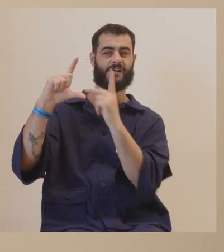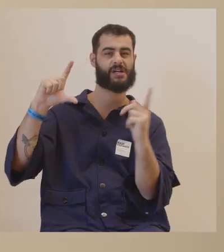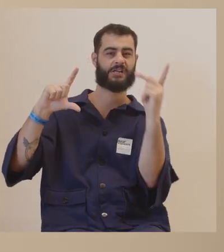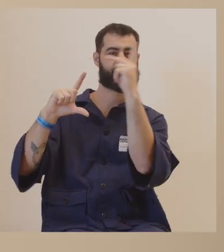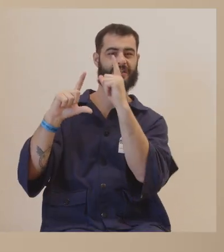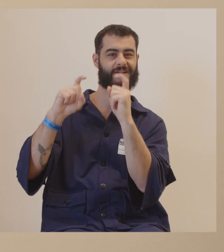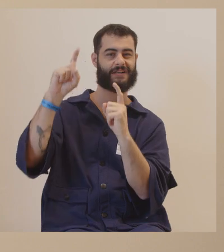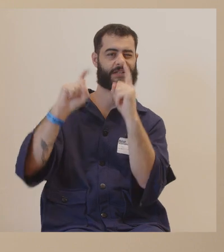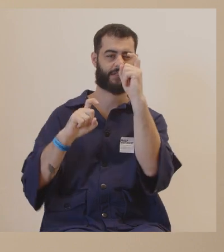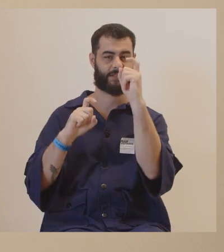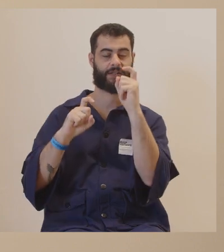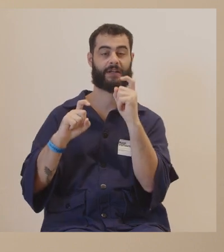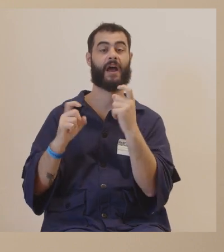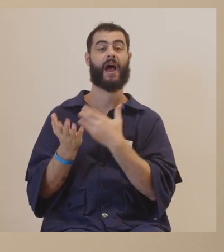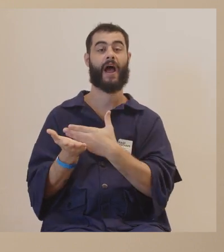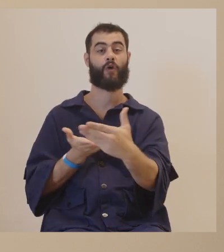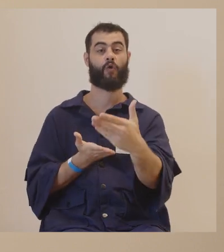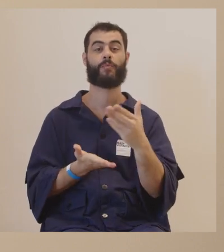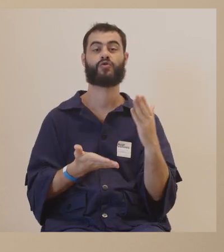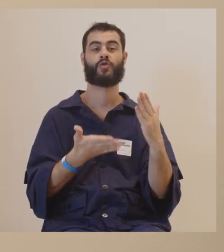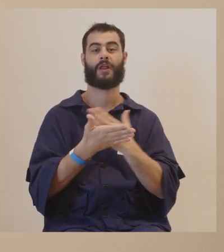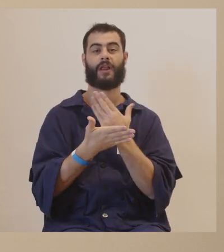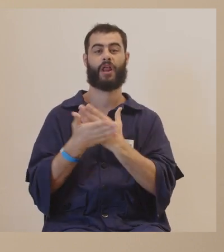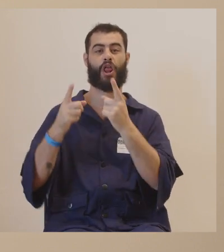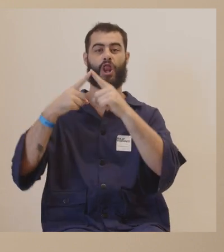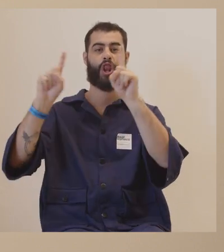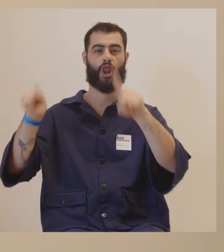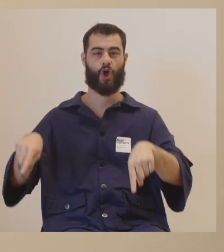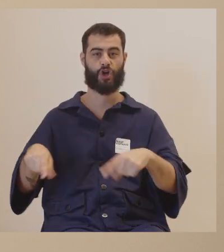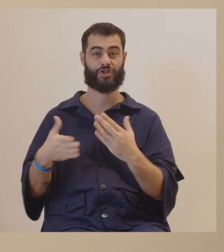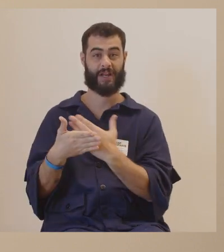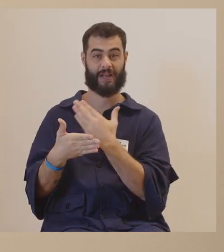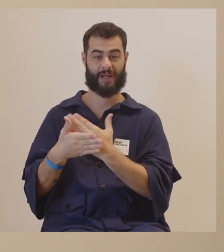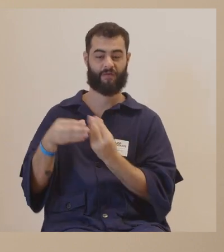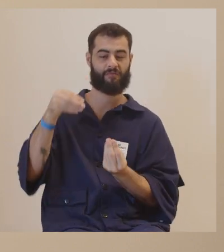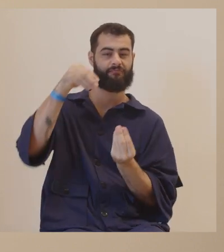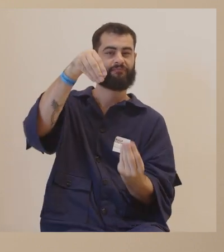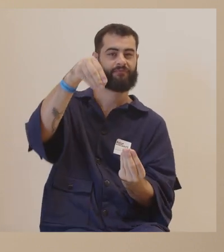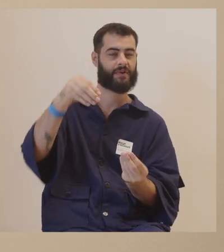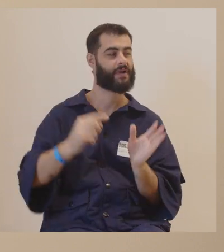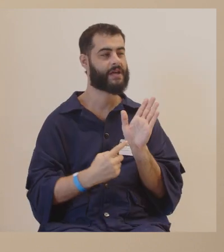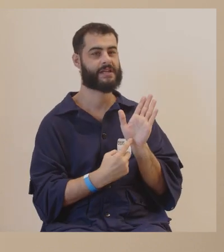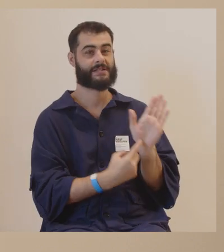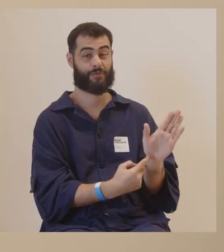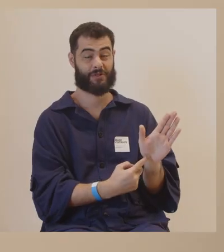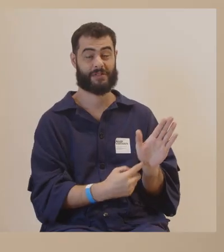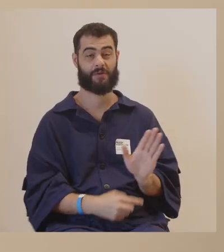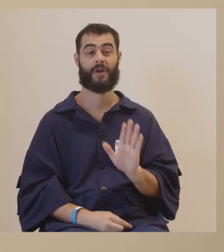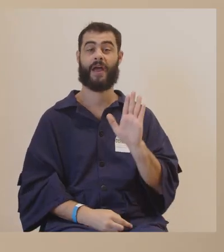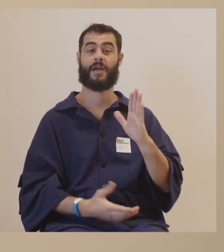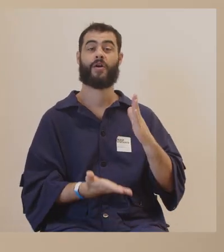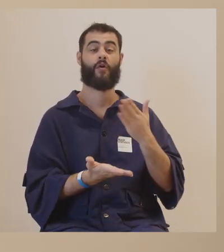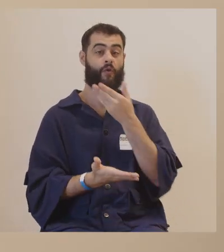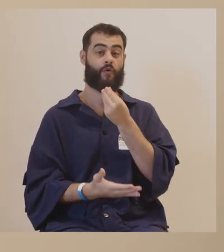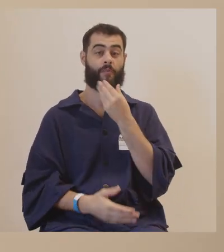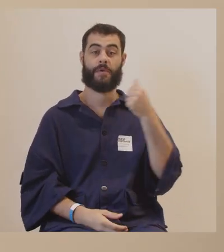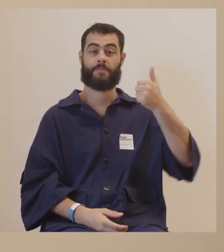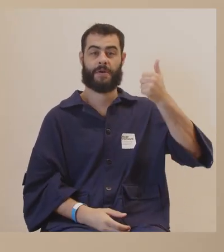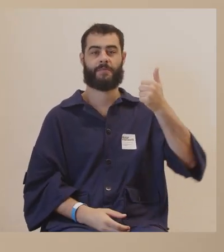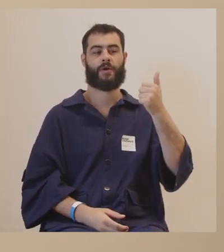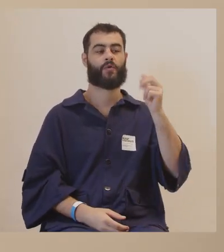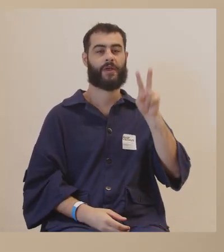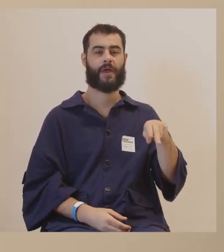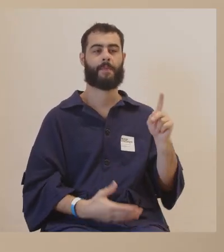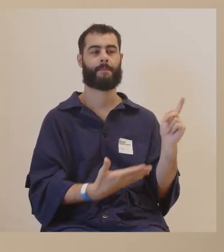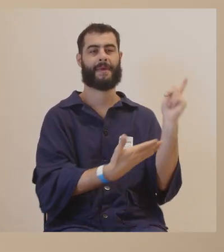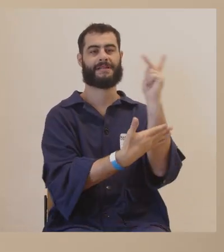expor numa vitrine de uma livraria, é descoberto pelo Eugène Boudin, que vai ser o seu primeiro mestre, que é um paisagista que está